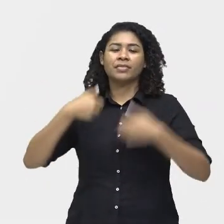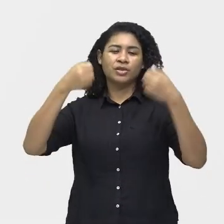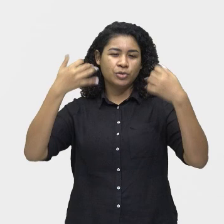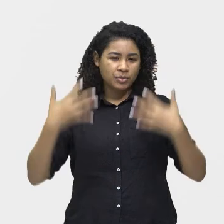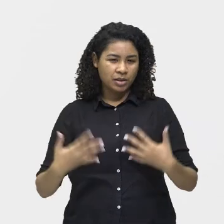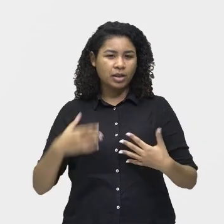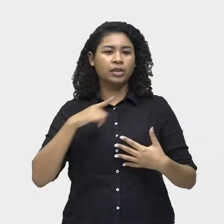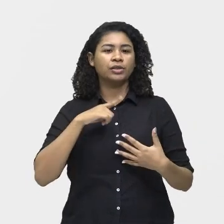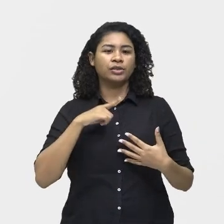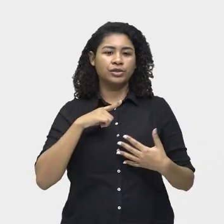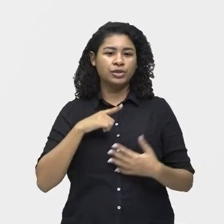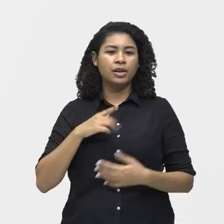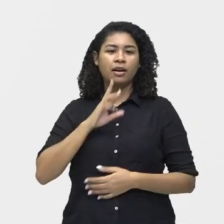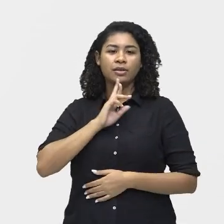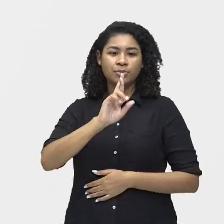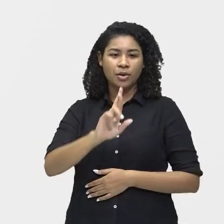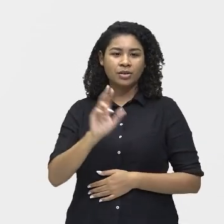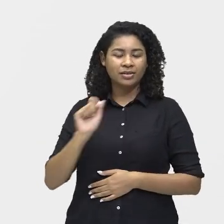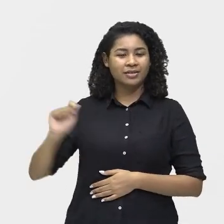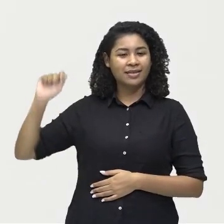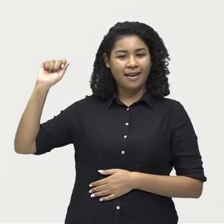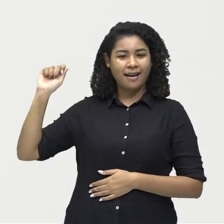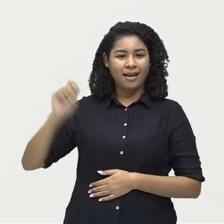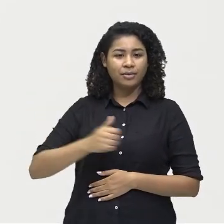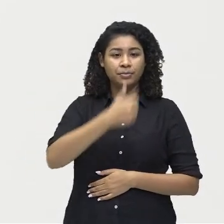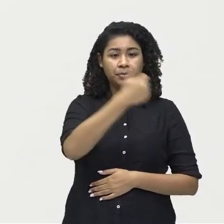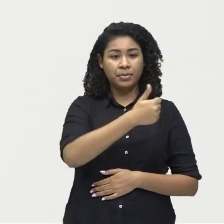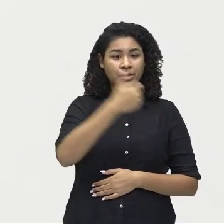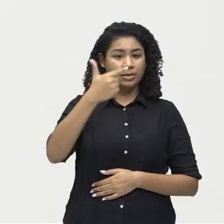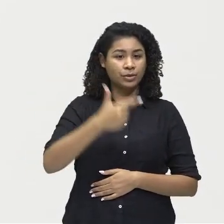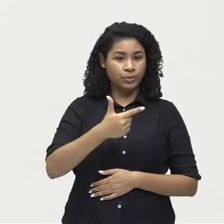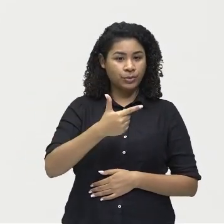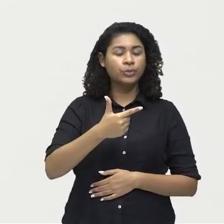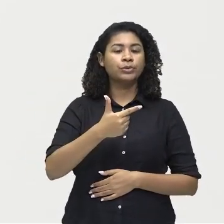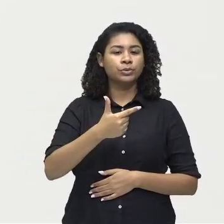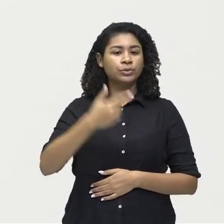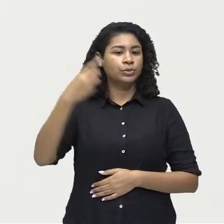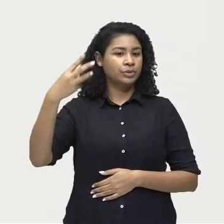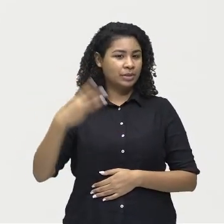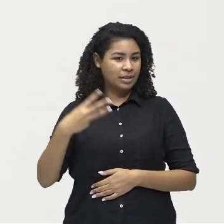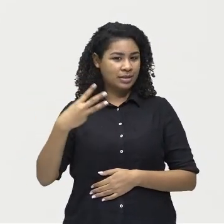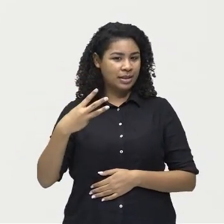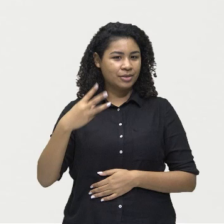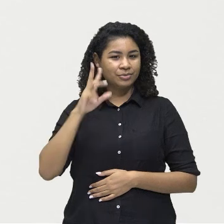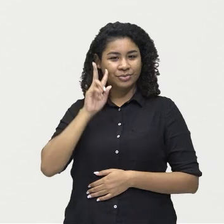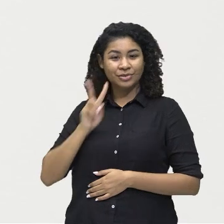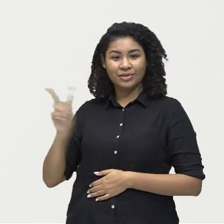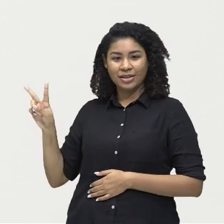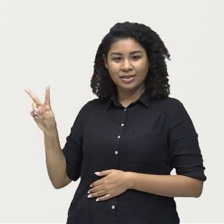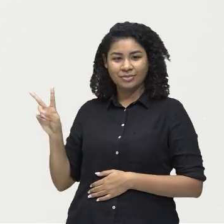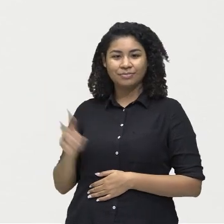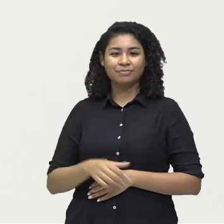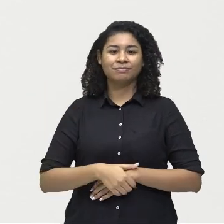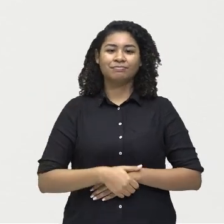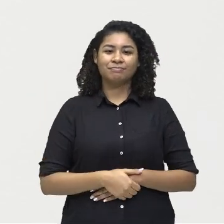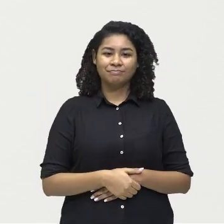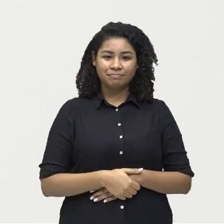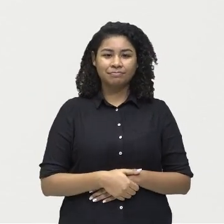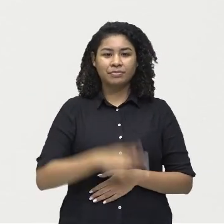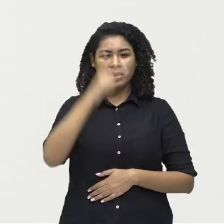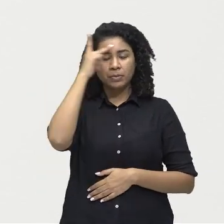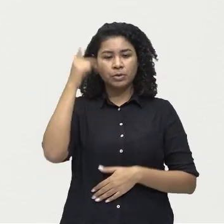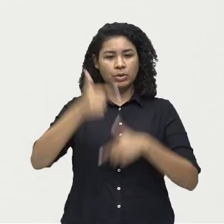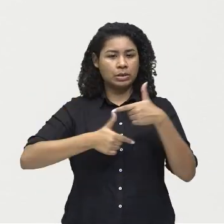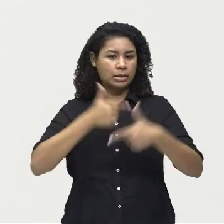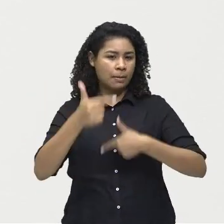vocês. Resposta, letra A, primeiro e segundo estado, clero, nobreza, camponeses, artesãos, burgueses, desempregados, famintos